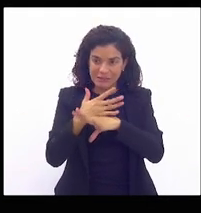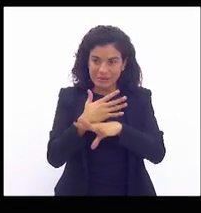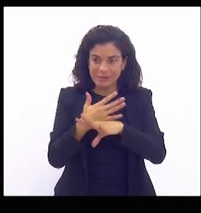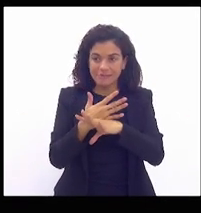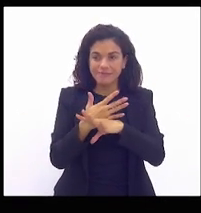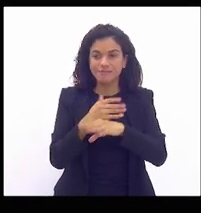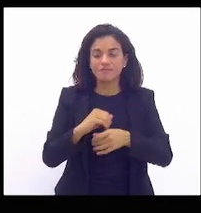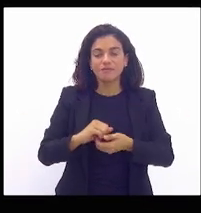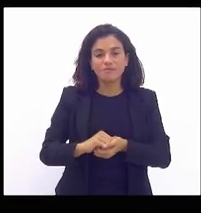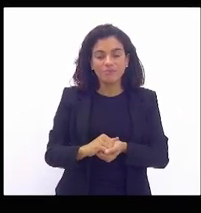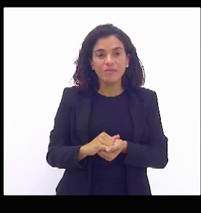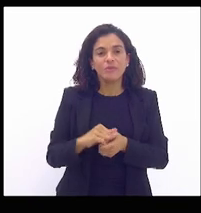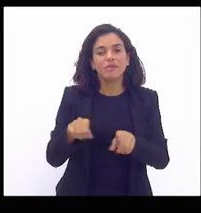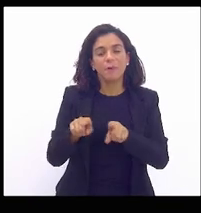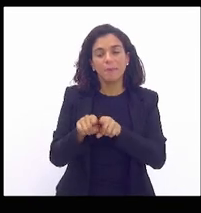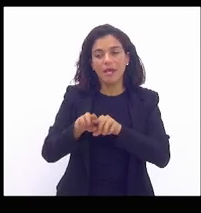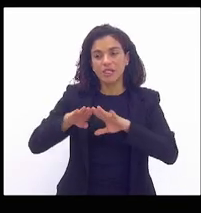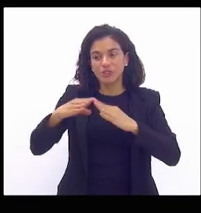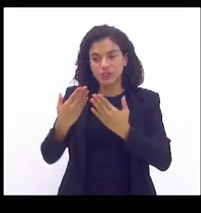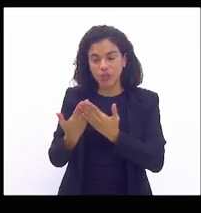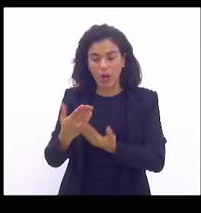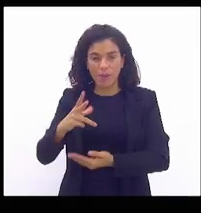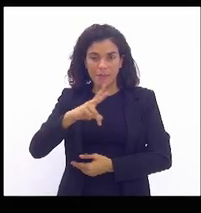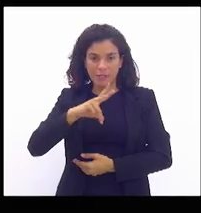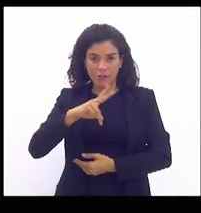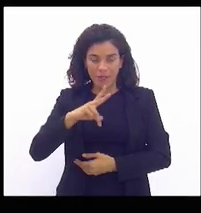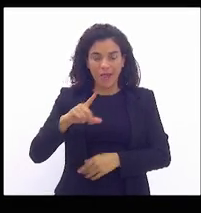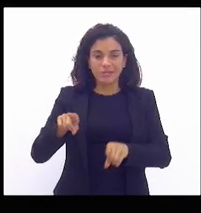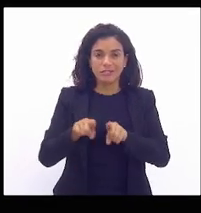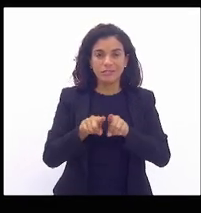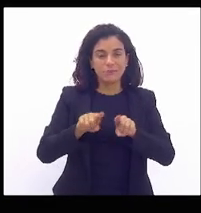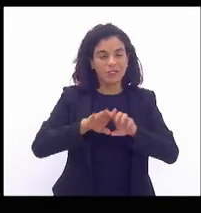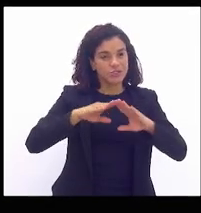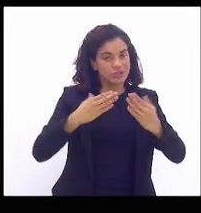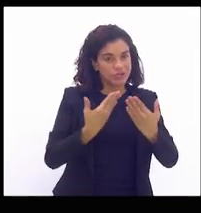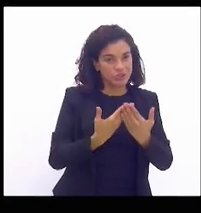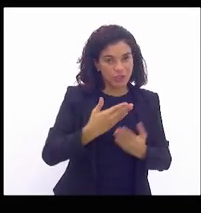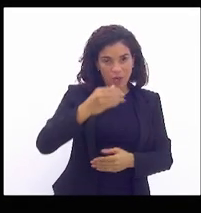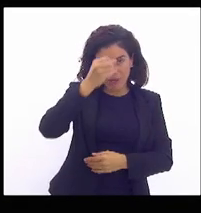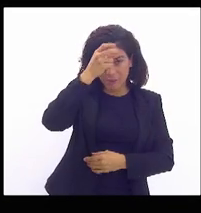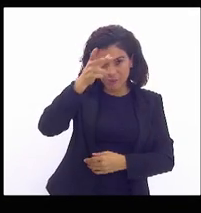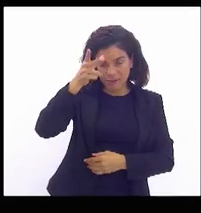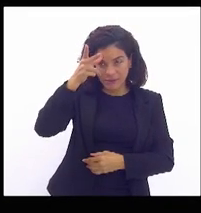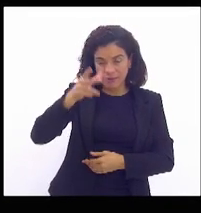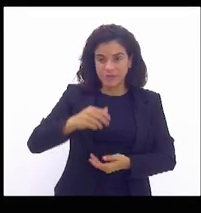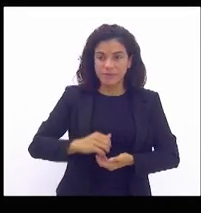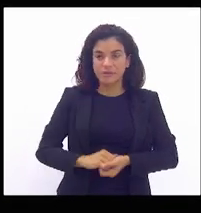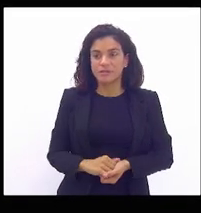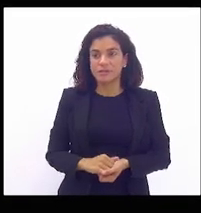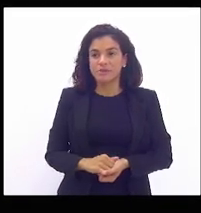sendo adotado em escolas particulares e escolas municipais também. Próximo, por favor.